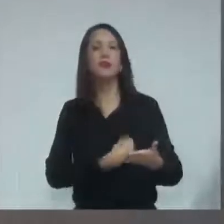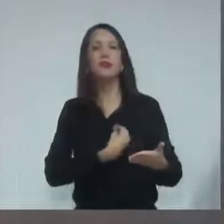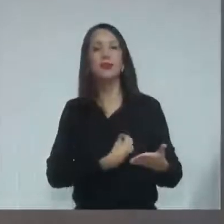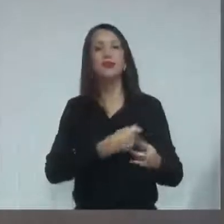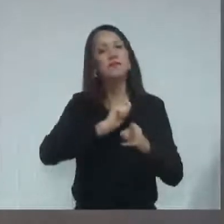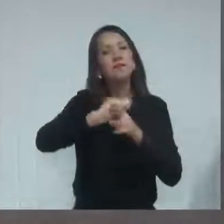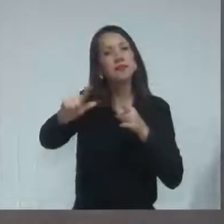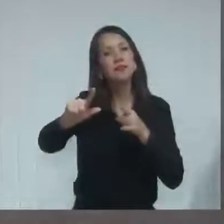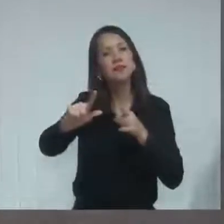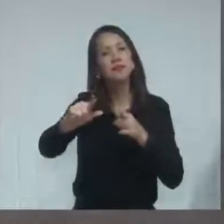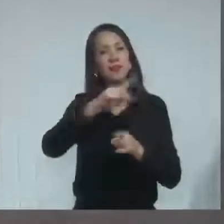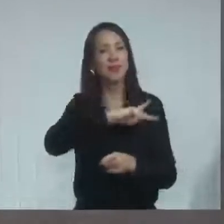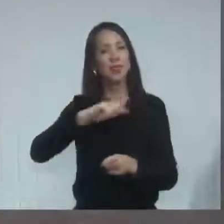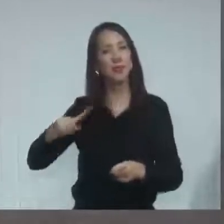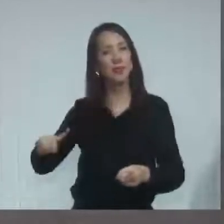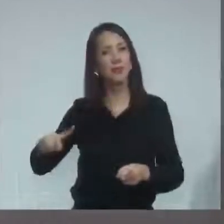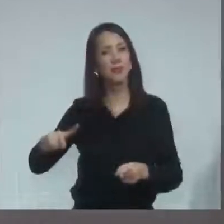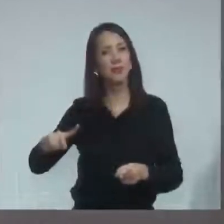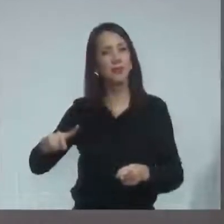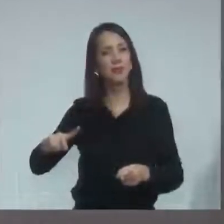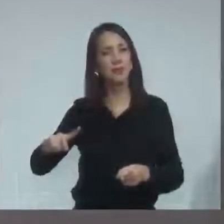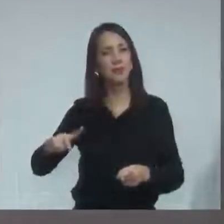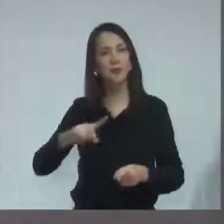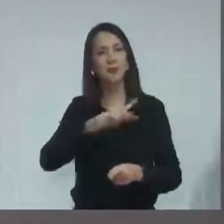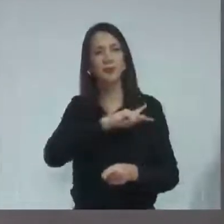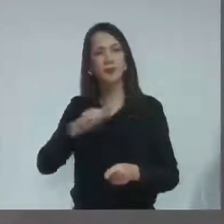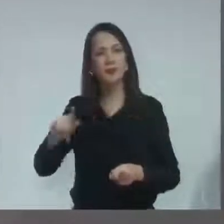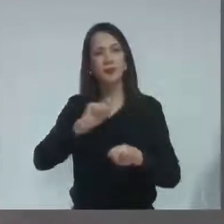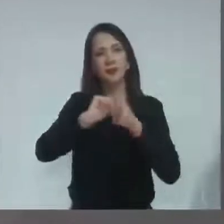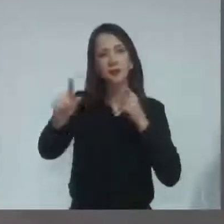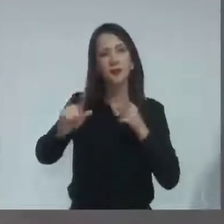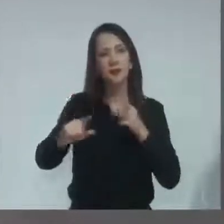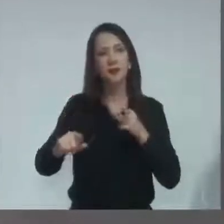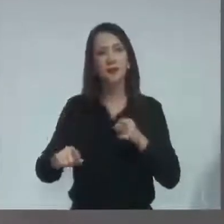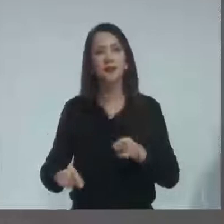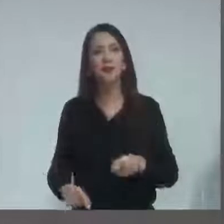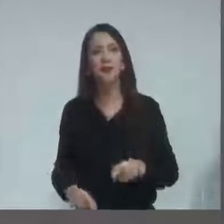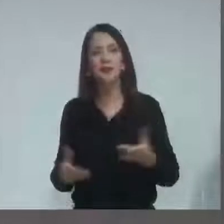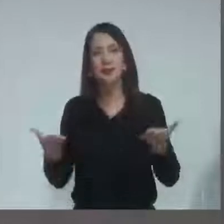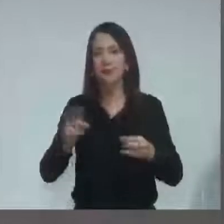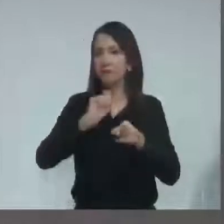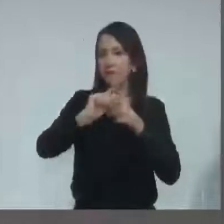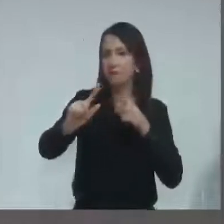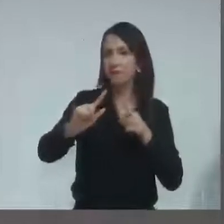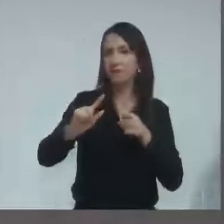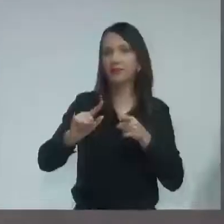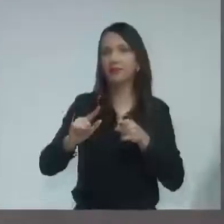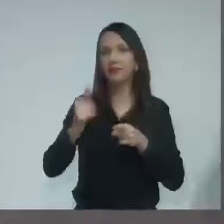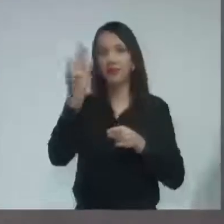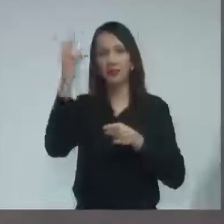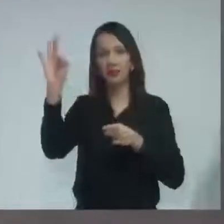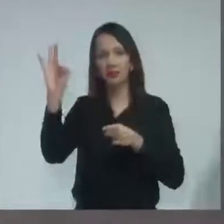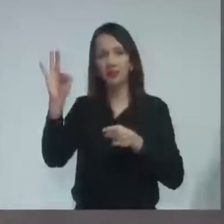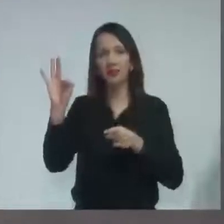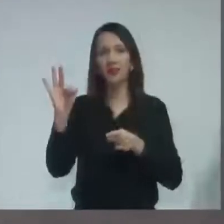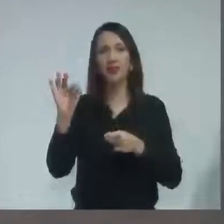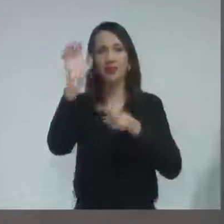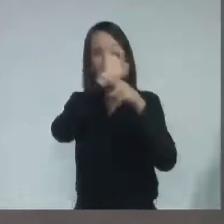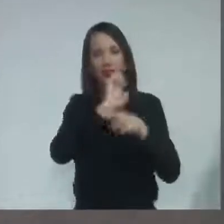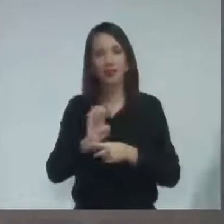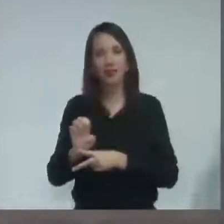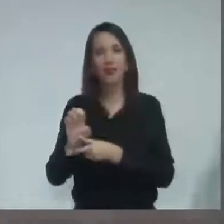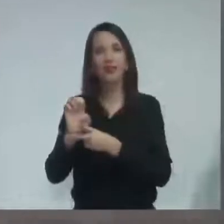impeachment. Tem um impeachment nacional, um impeachment estadual e tem um impeachment municipal. Qual é o impeachment